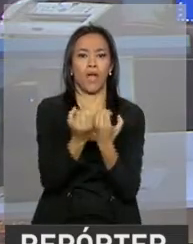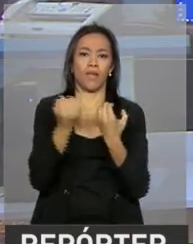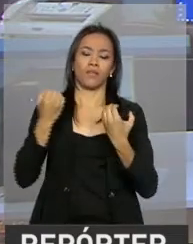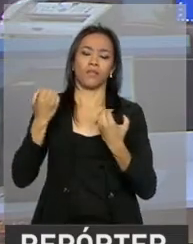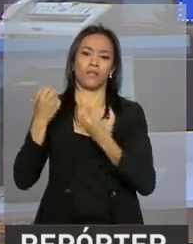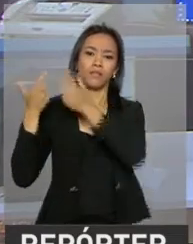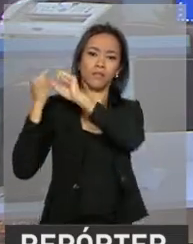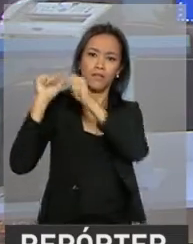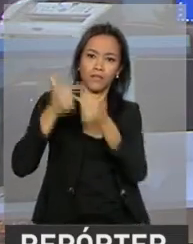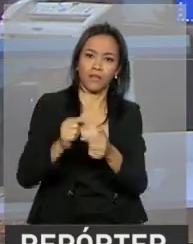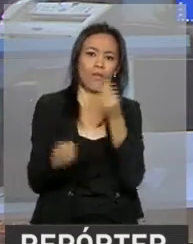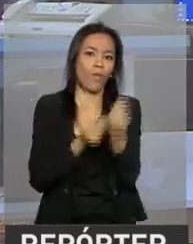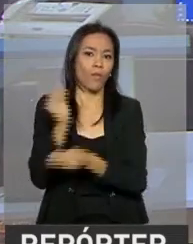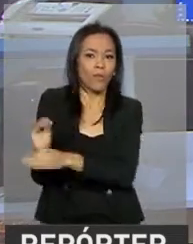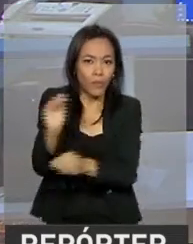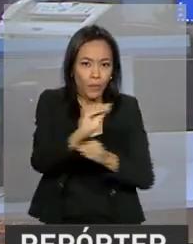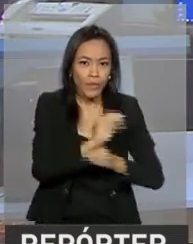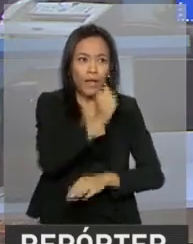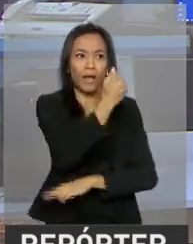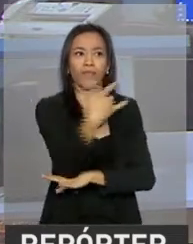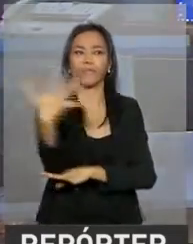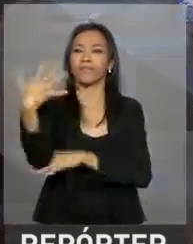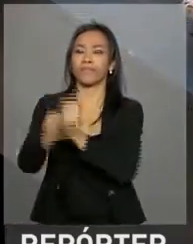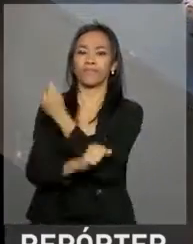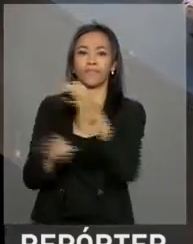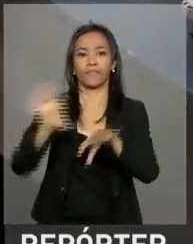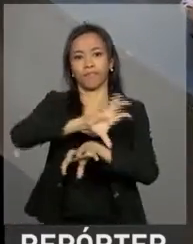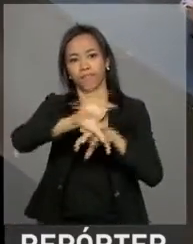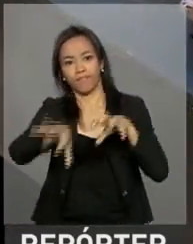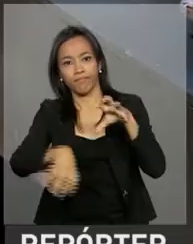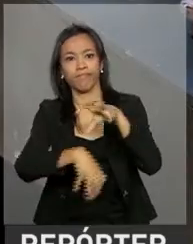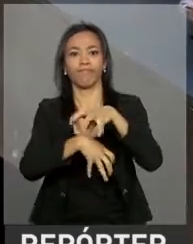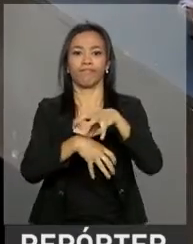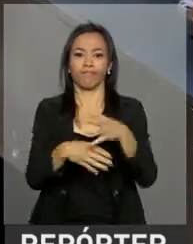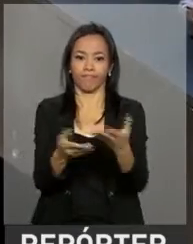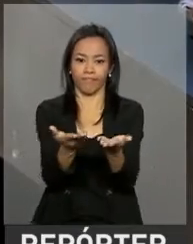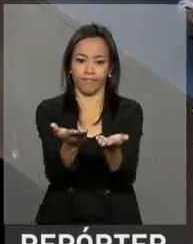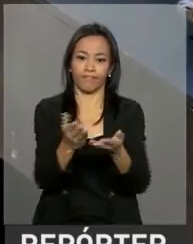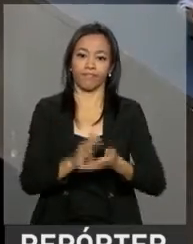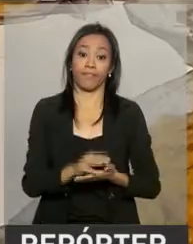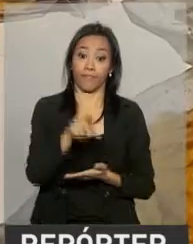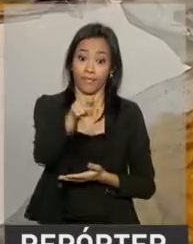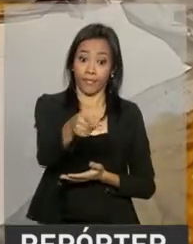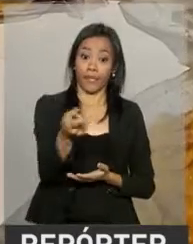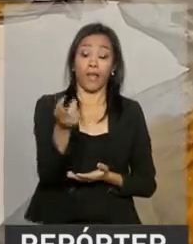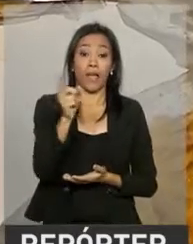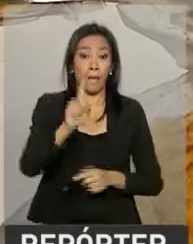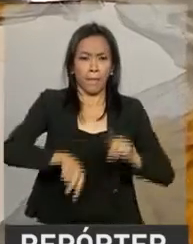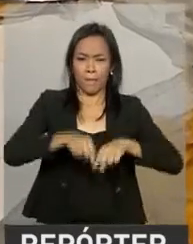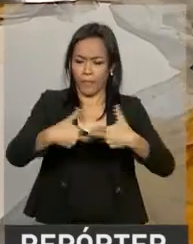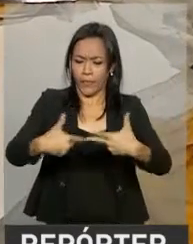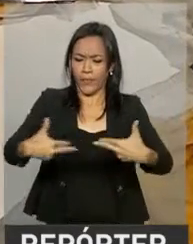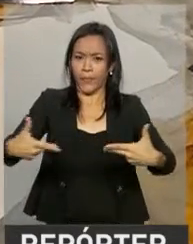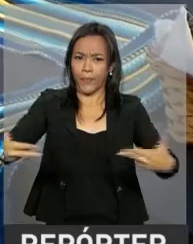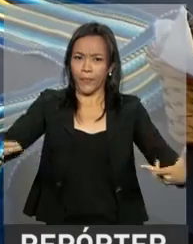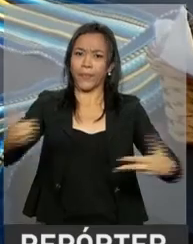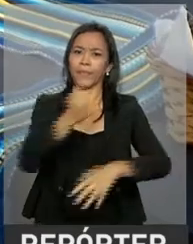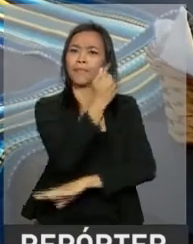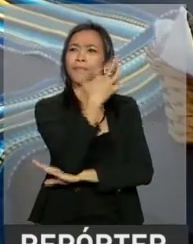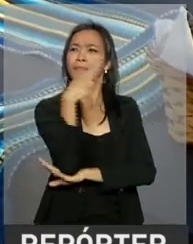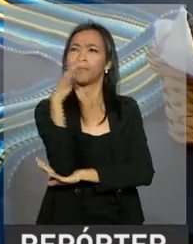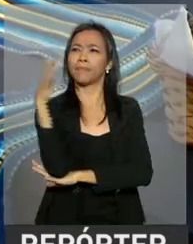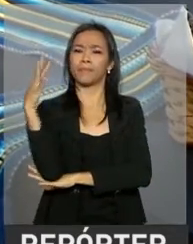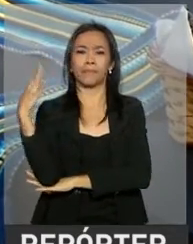preservação do meio ambiente produtos que vem da floresta e ajudam a conservá la a